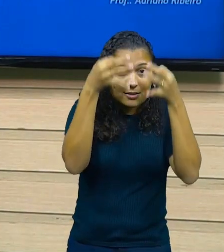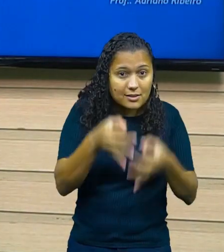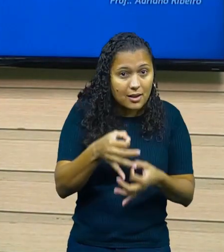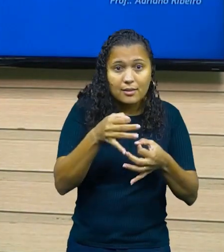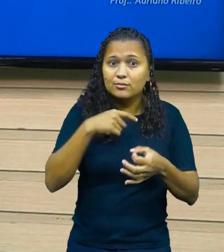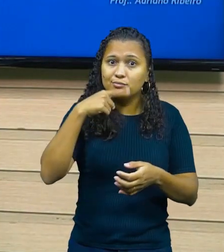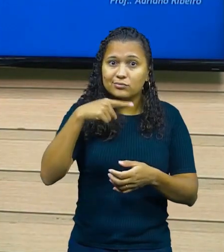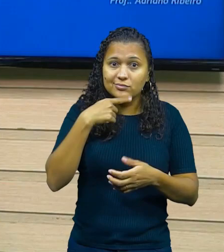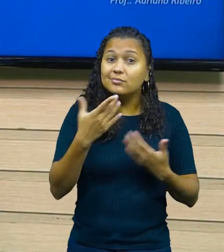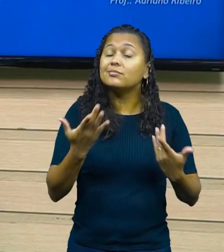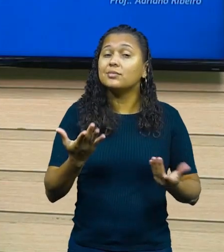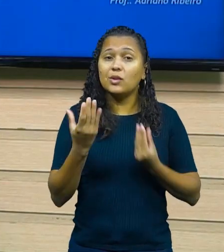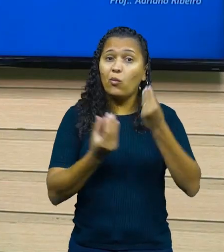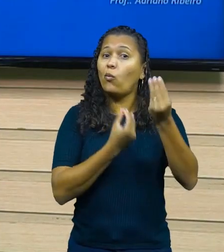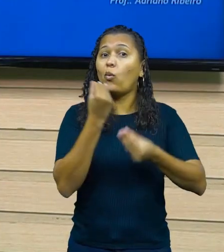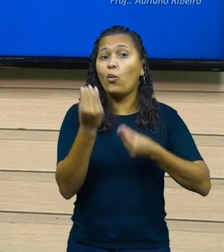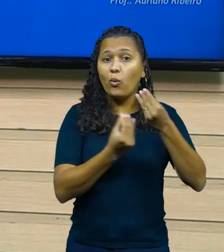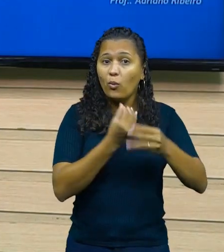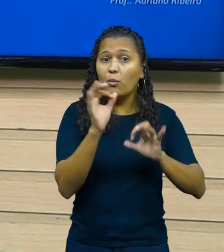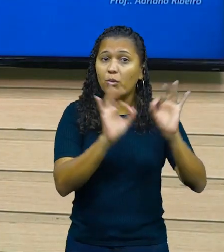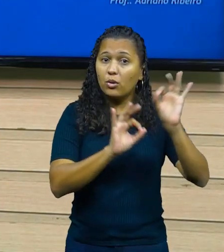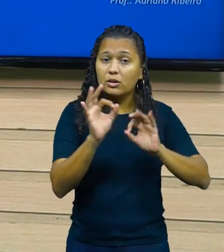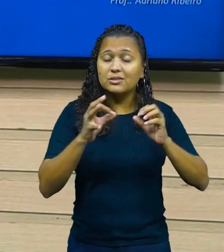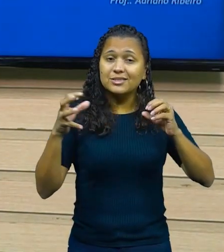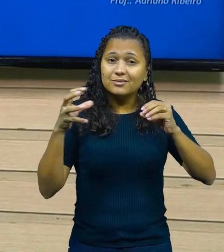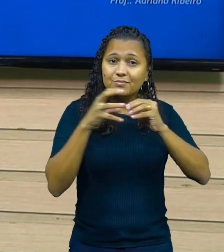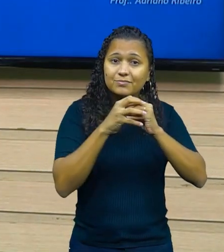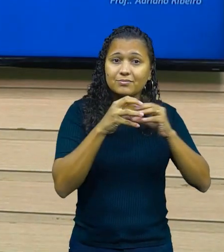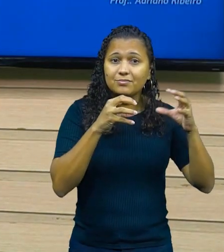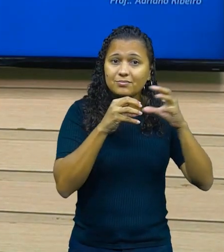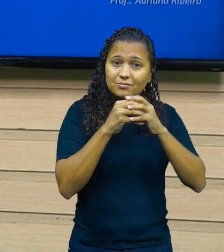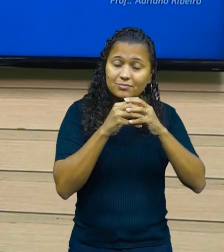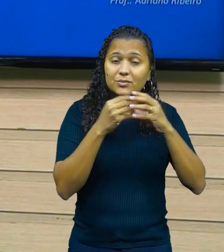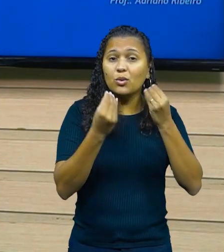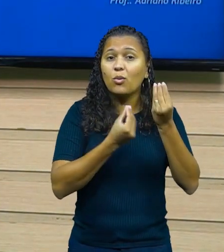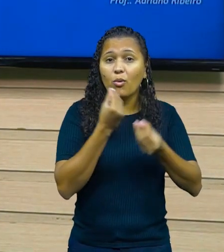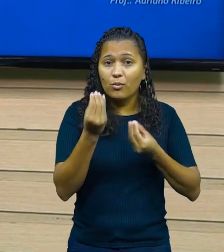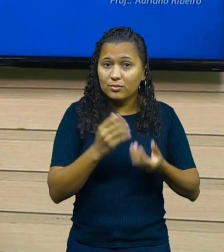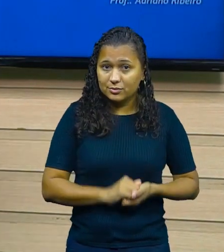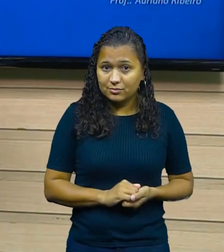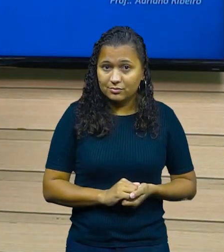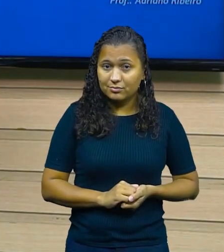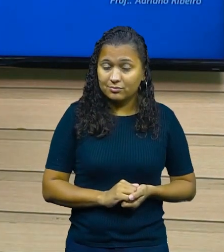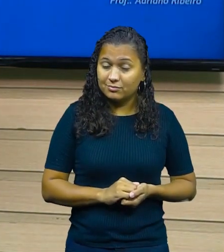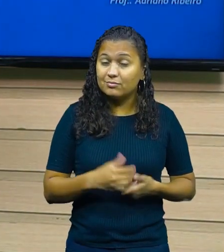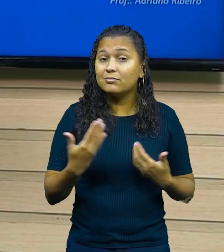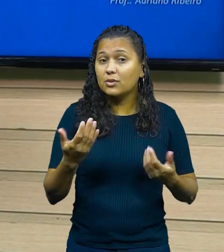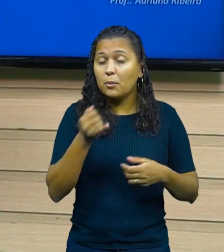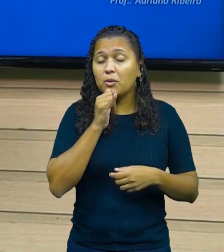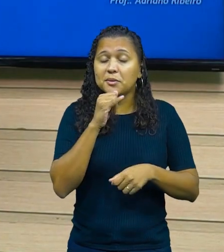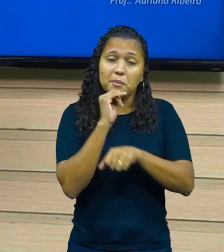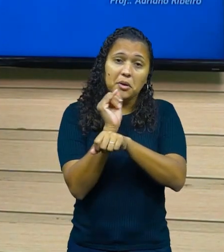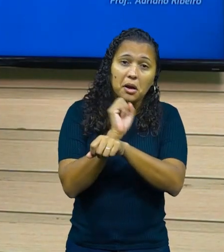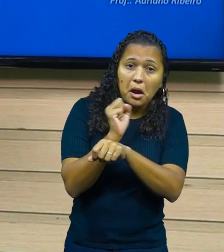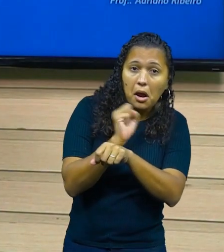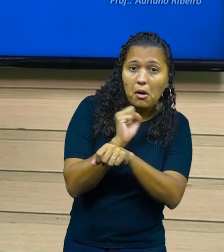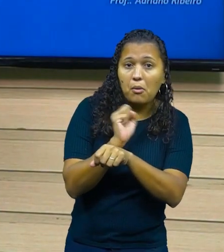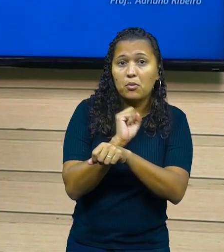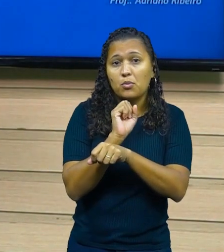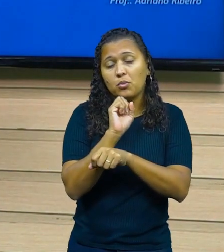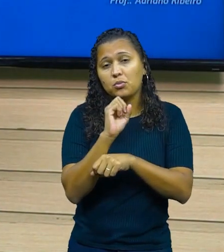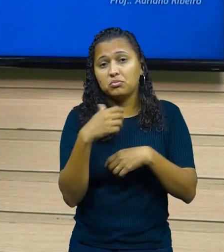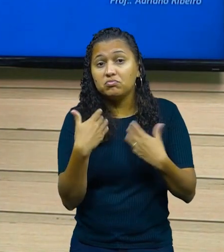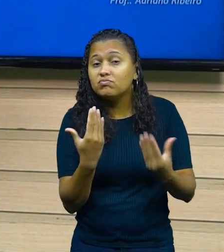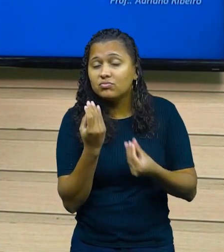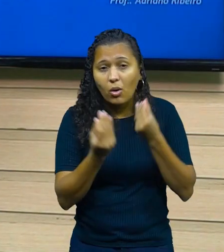daquela peça? Como que você ia conseguir encaixar aquela peça dentro do seu automóvel, dentro do motor do seu